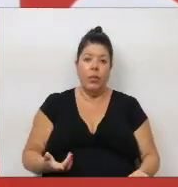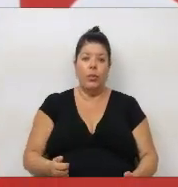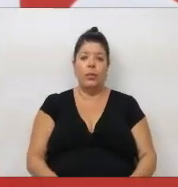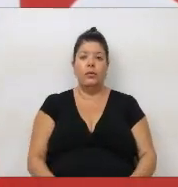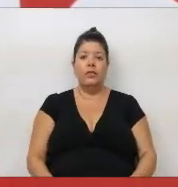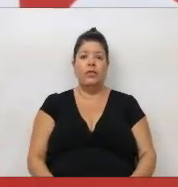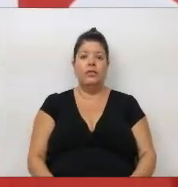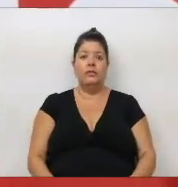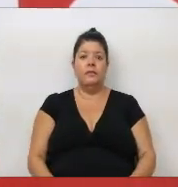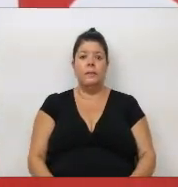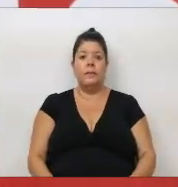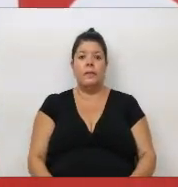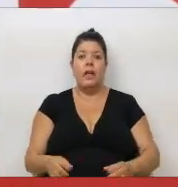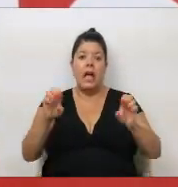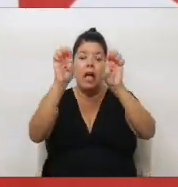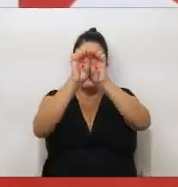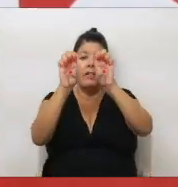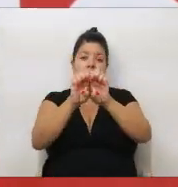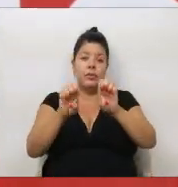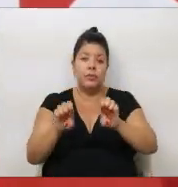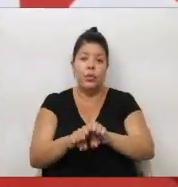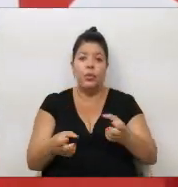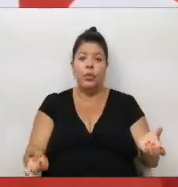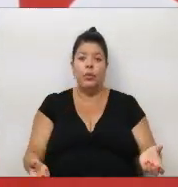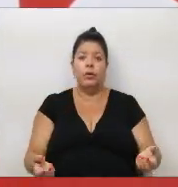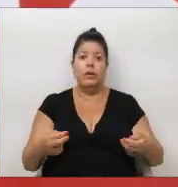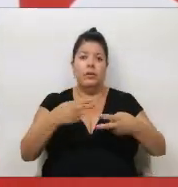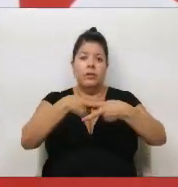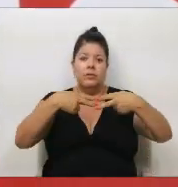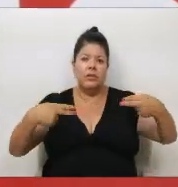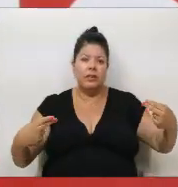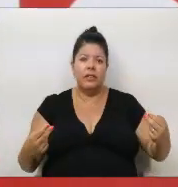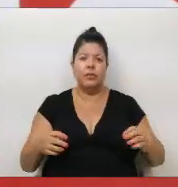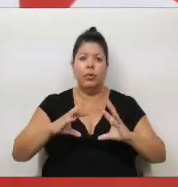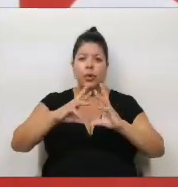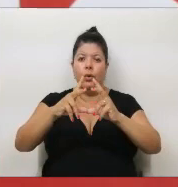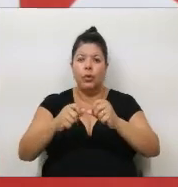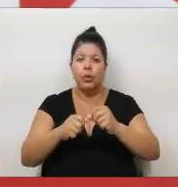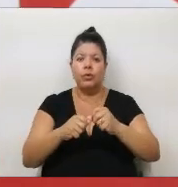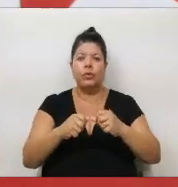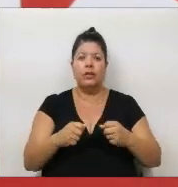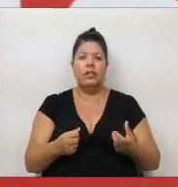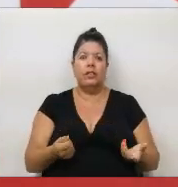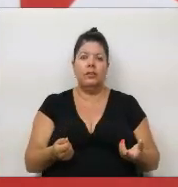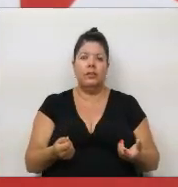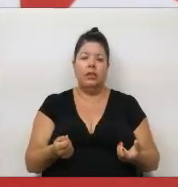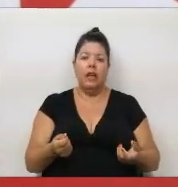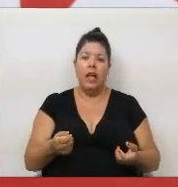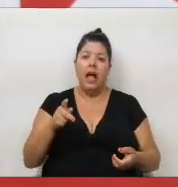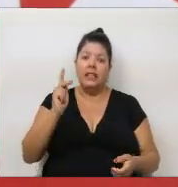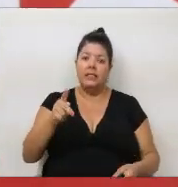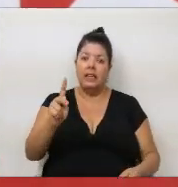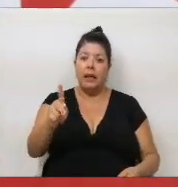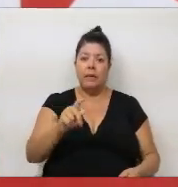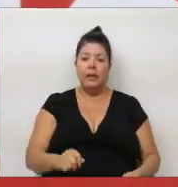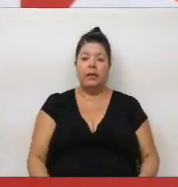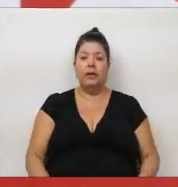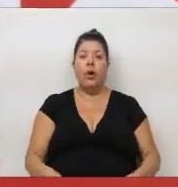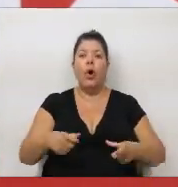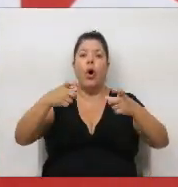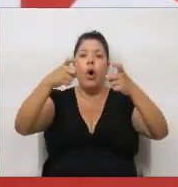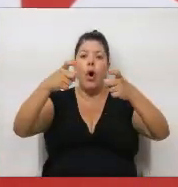os investimentos na infraestrutura, nos bens e serviços, todos esses não se mexem no orçamento. Aonde é que